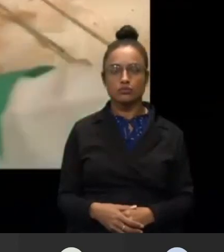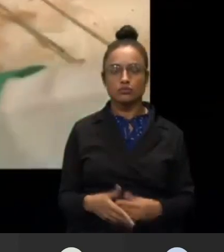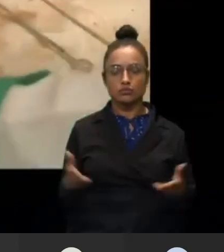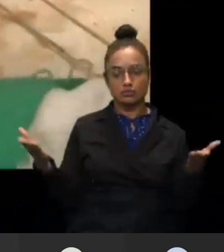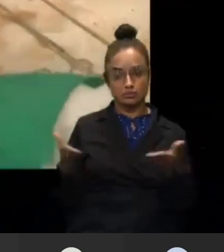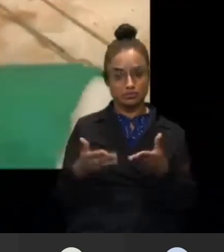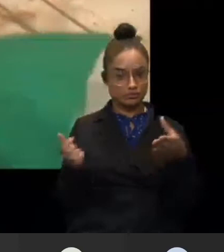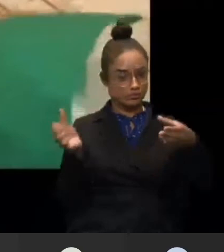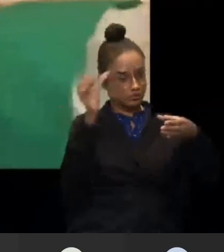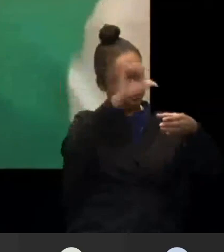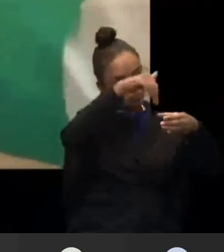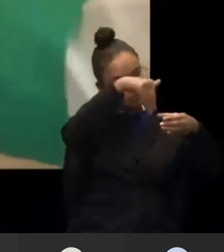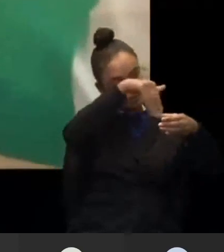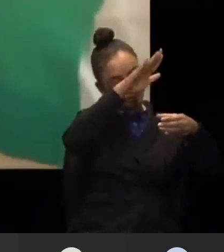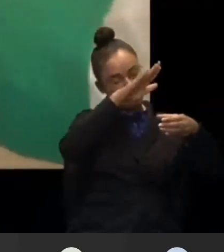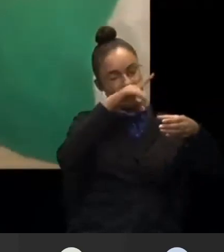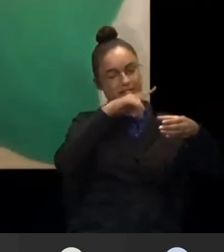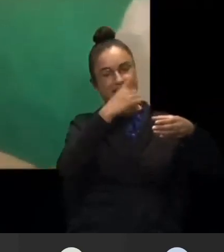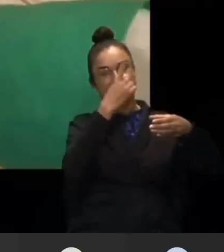Adicionando mais 10 ml de cloroforme.